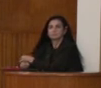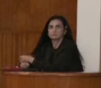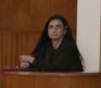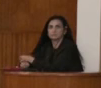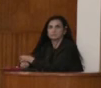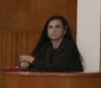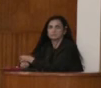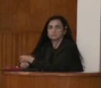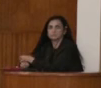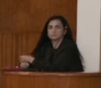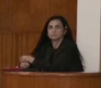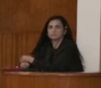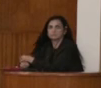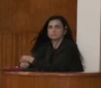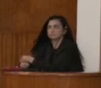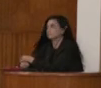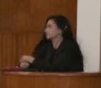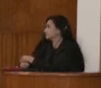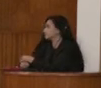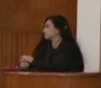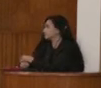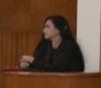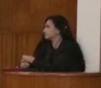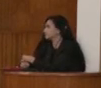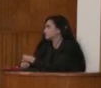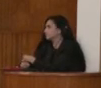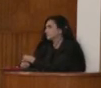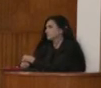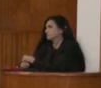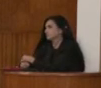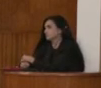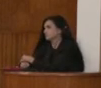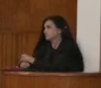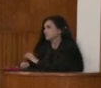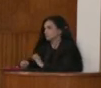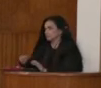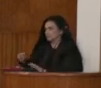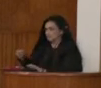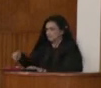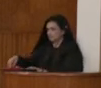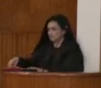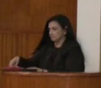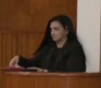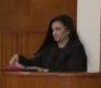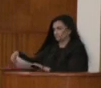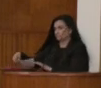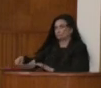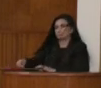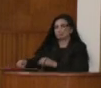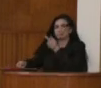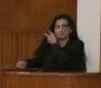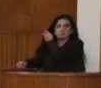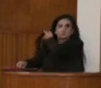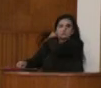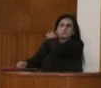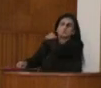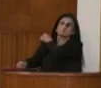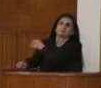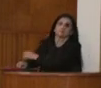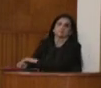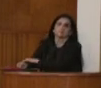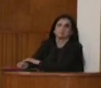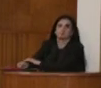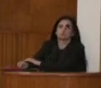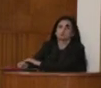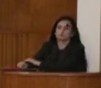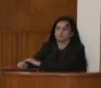aposentou. Então, assim, na época que eu entrei no Estado do Rio de Janeiro, tinham mais de 400 auditores fiscais